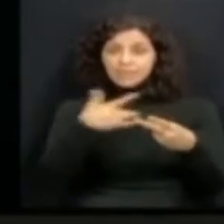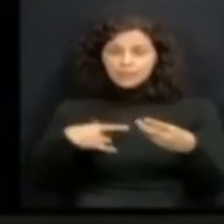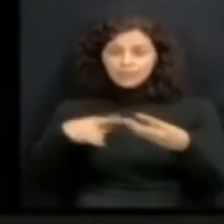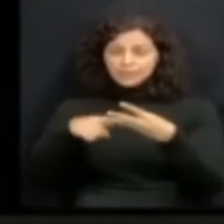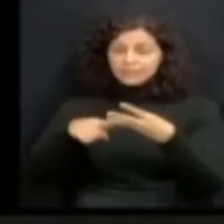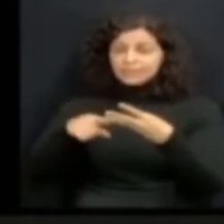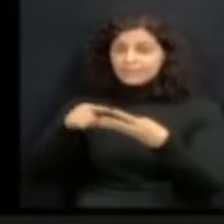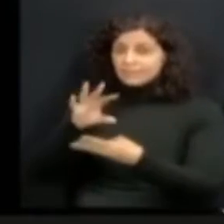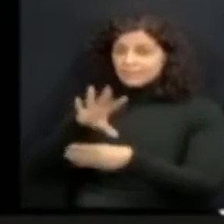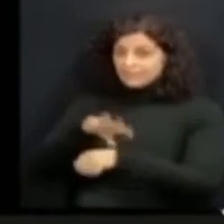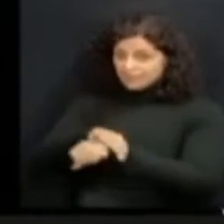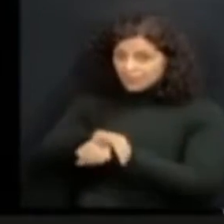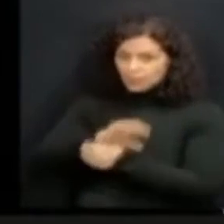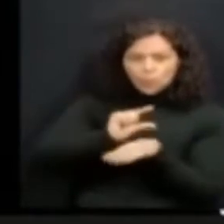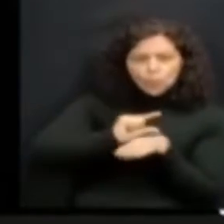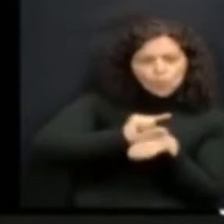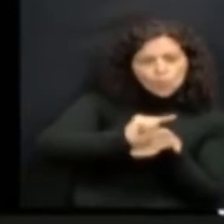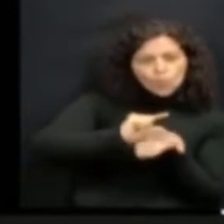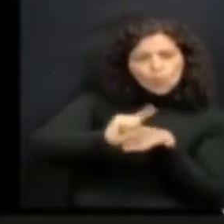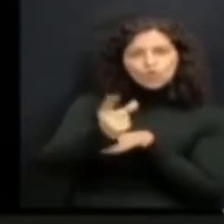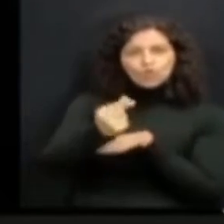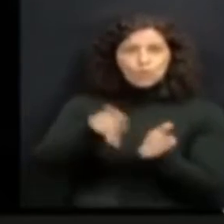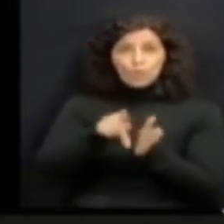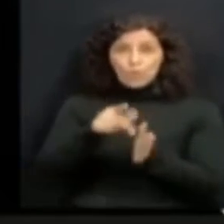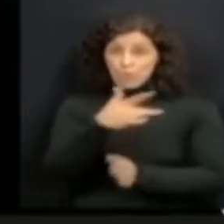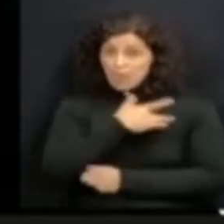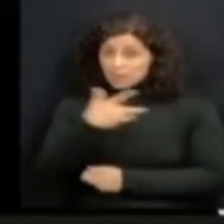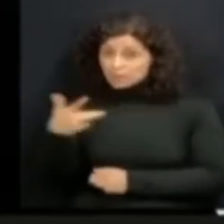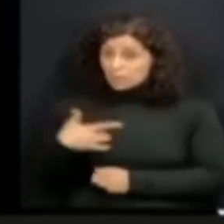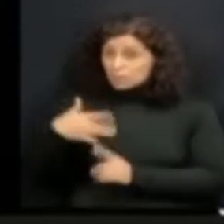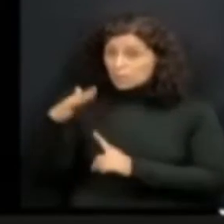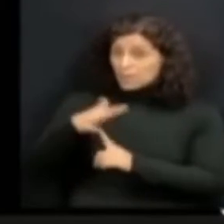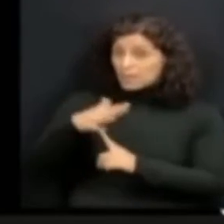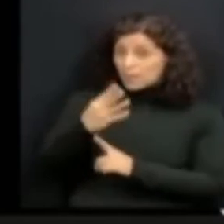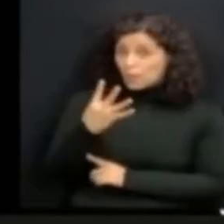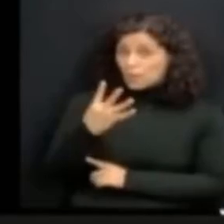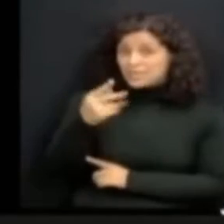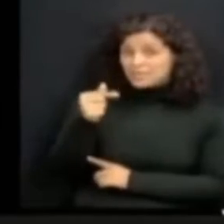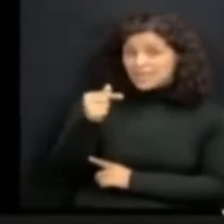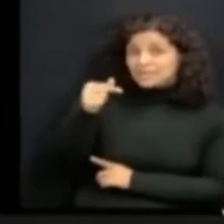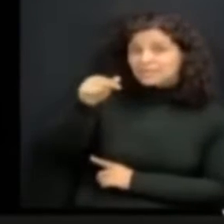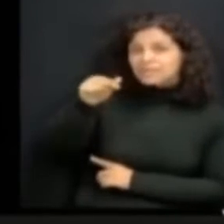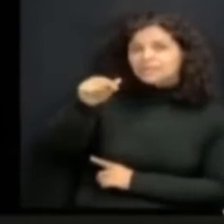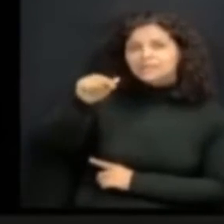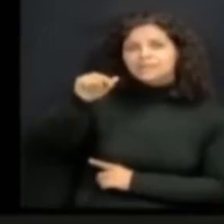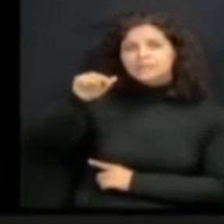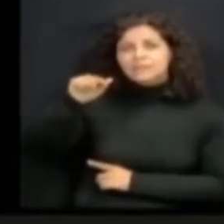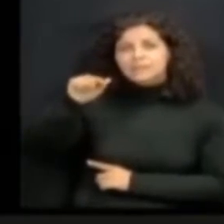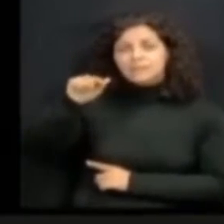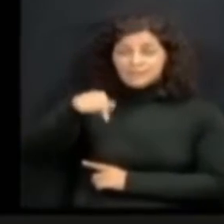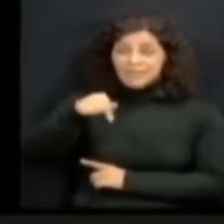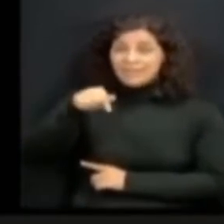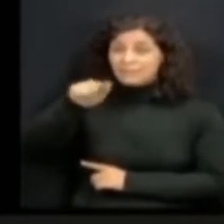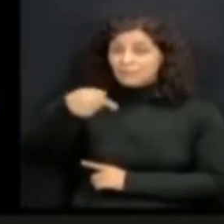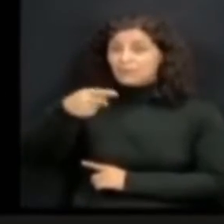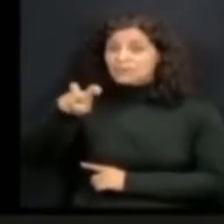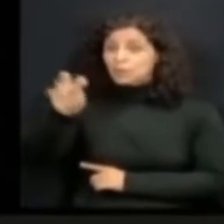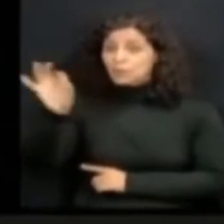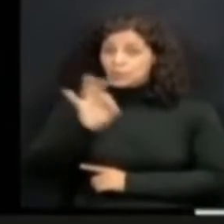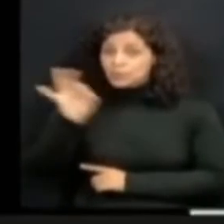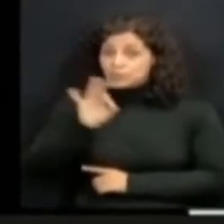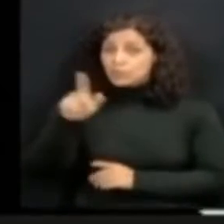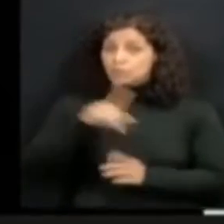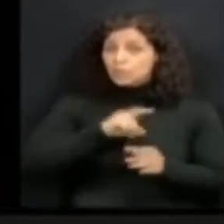segurança. Aliás, a saúde no Estado, no primeiro quadrimestre, 7,5% de investimento apenas no meio de